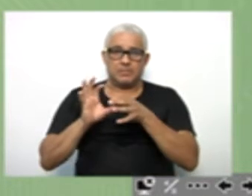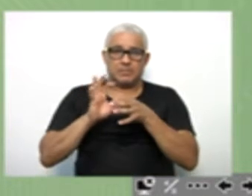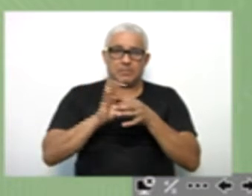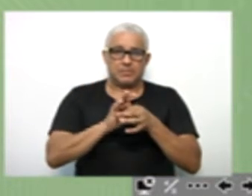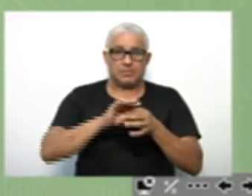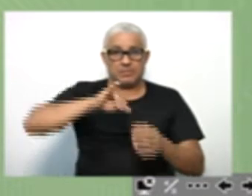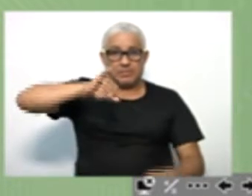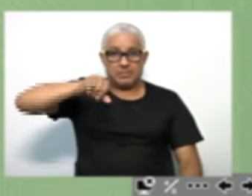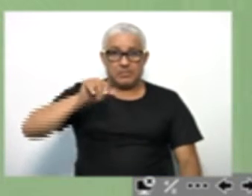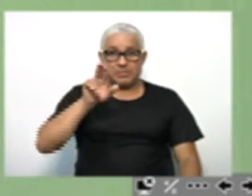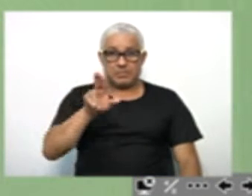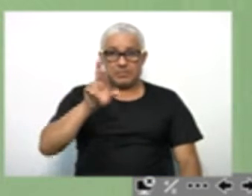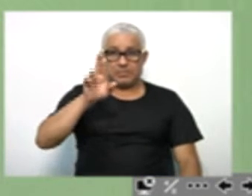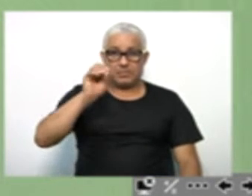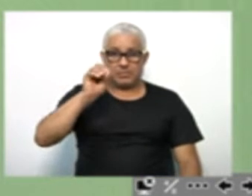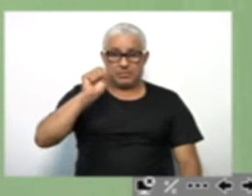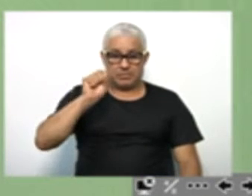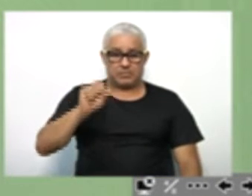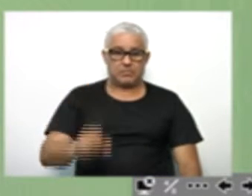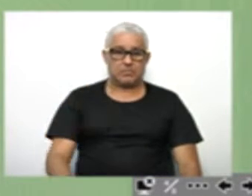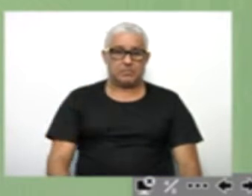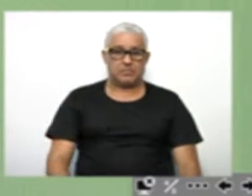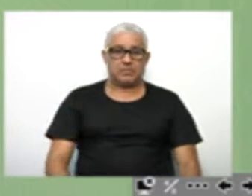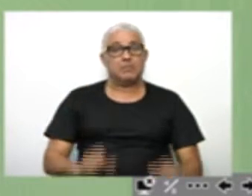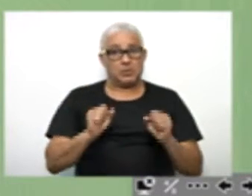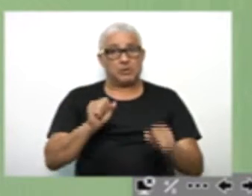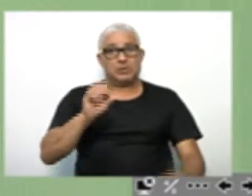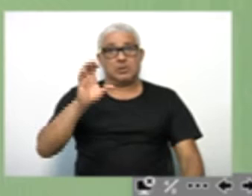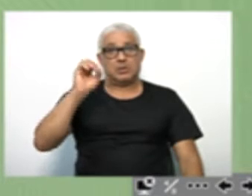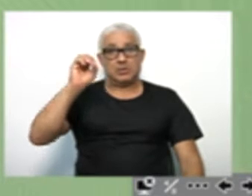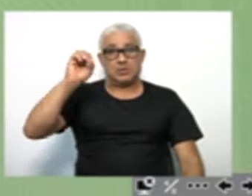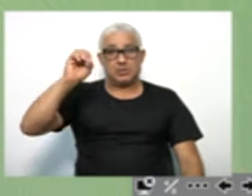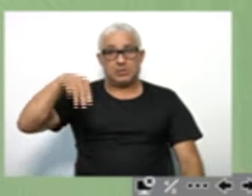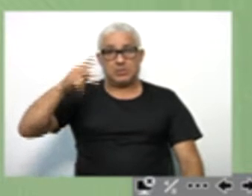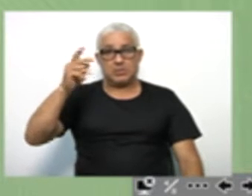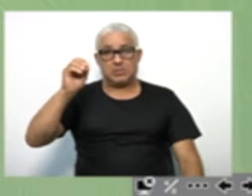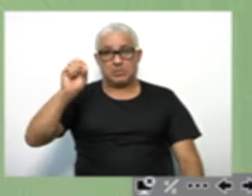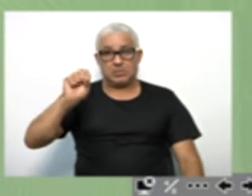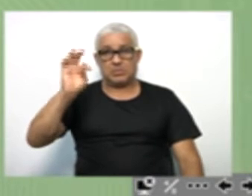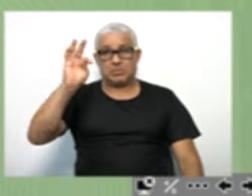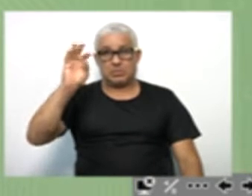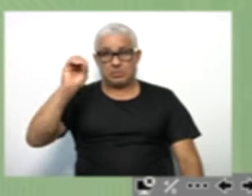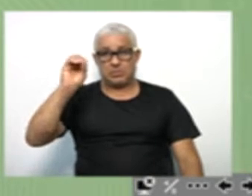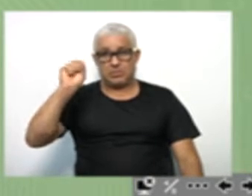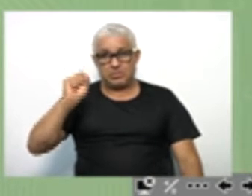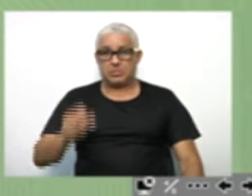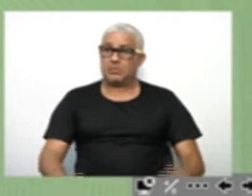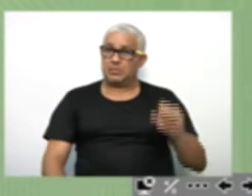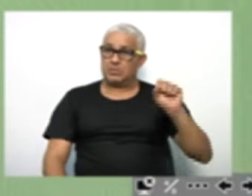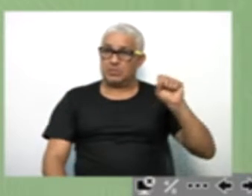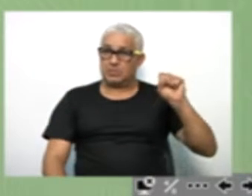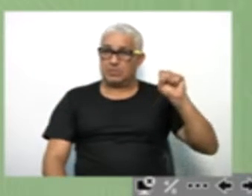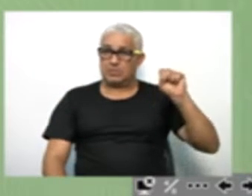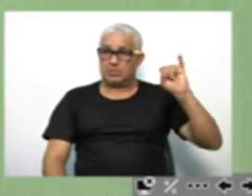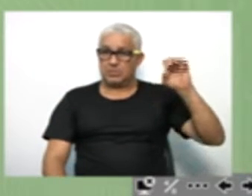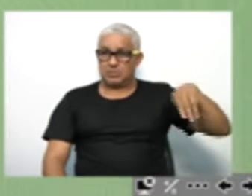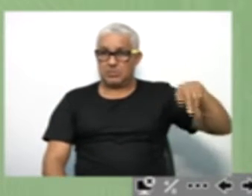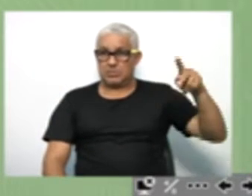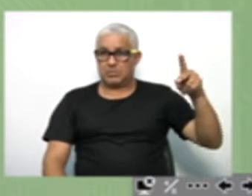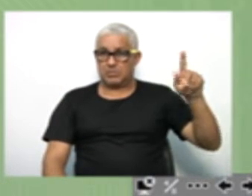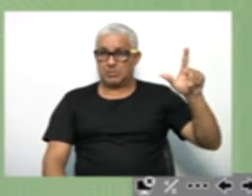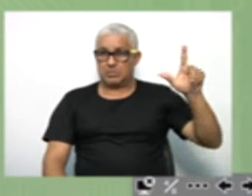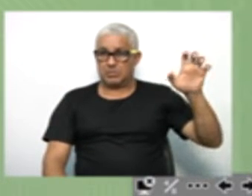dos juros, que podem ser juros compostos e juros simples. Os juros simples é um juros que